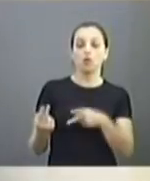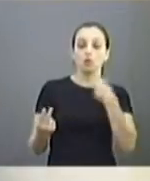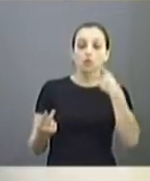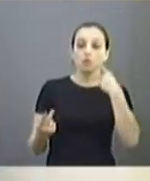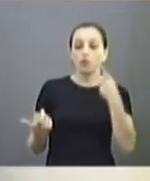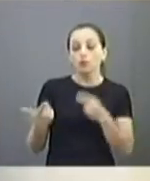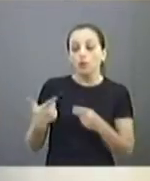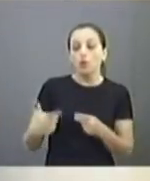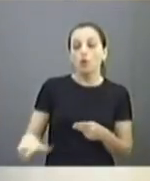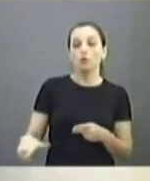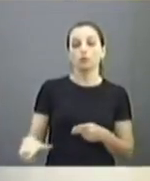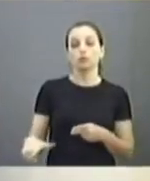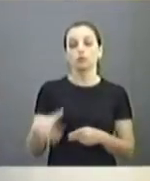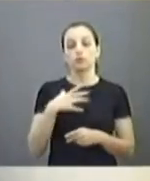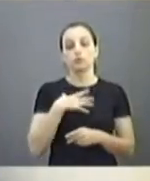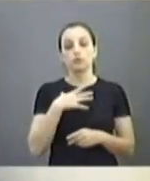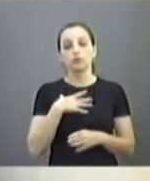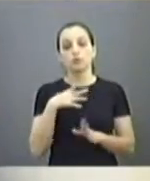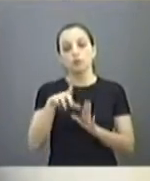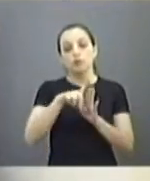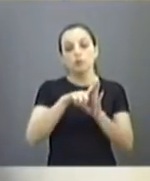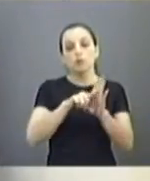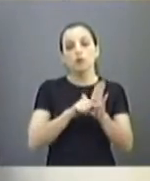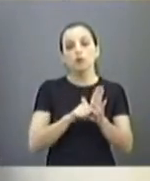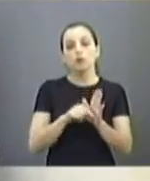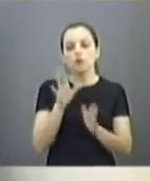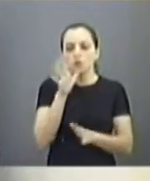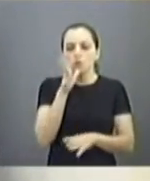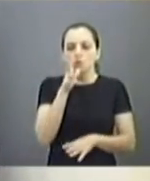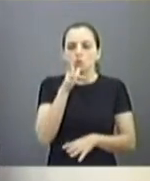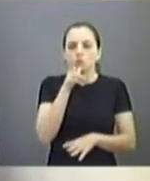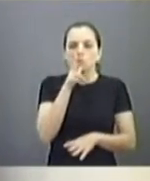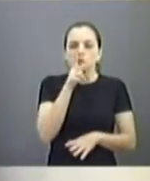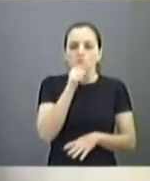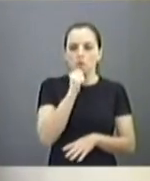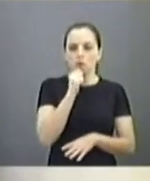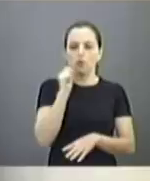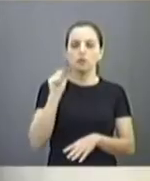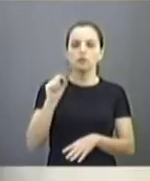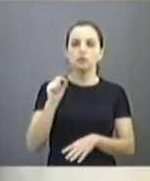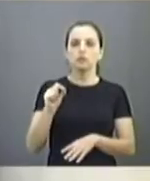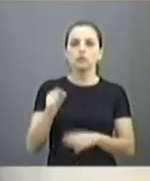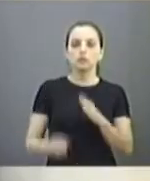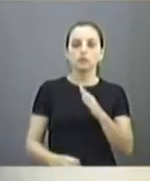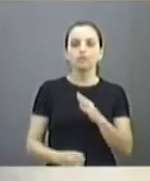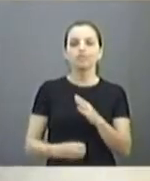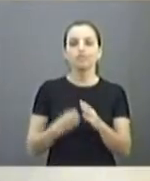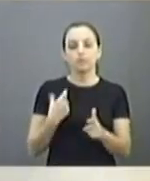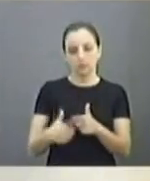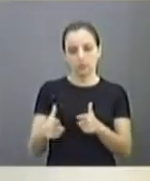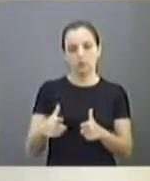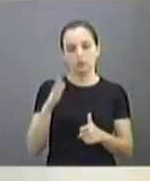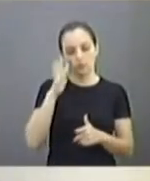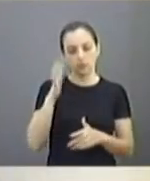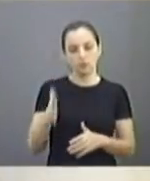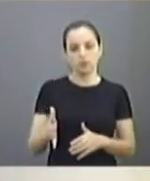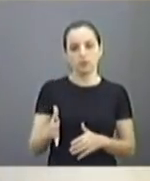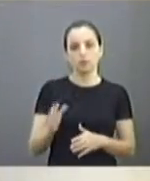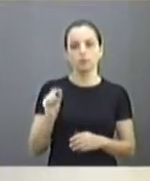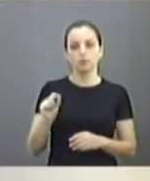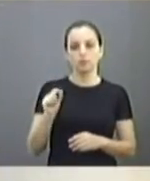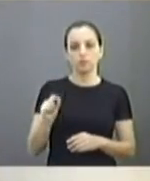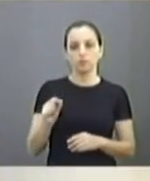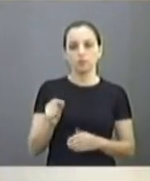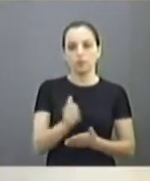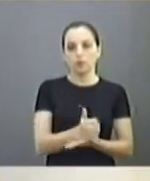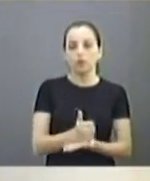outras questões menores que se demoram muito a ser resolvidas. Então, acho que